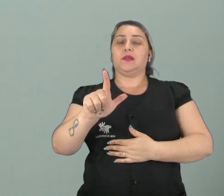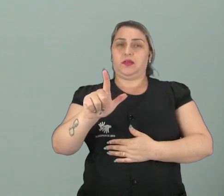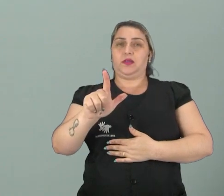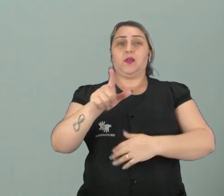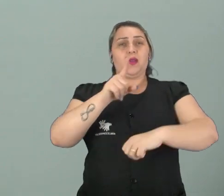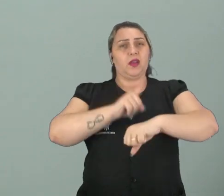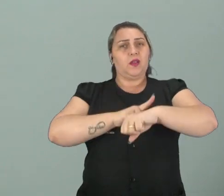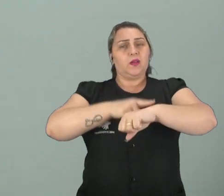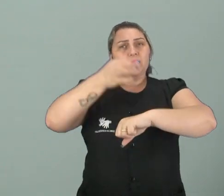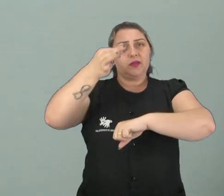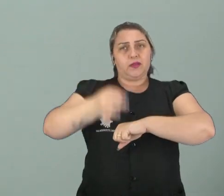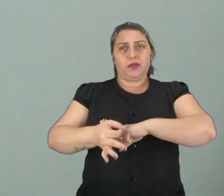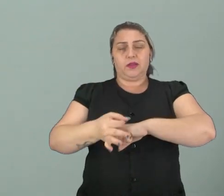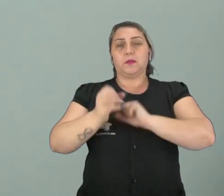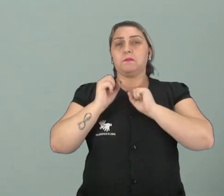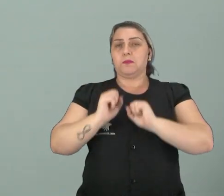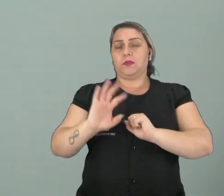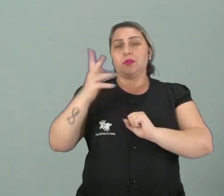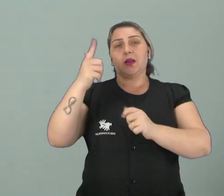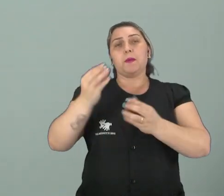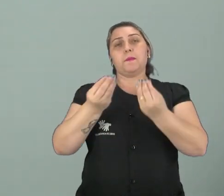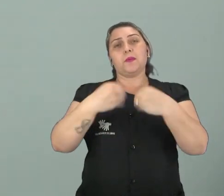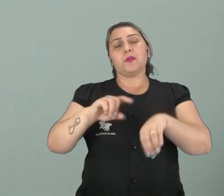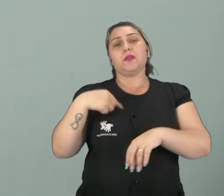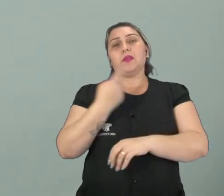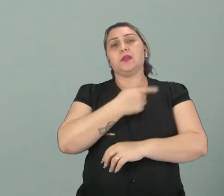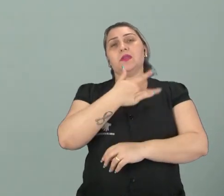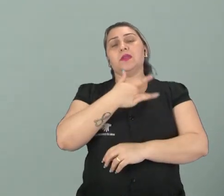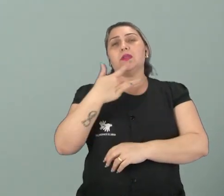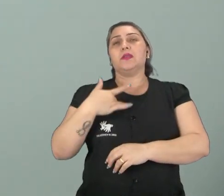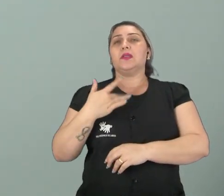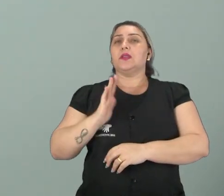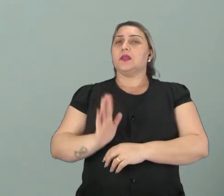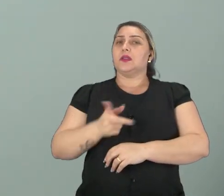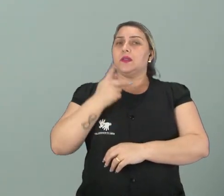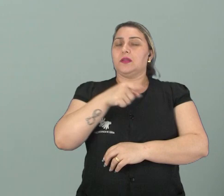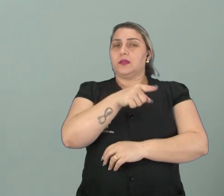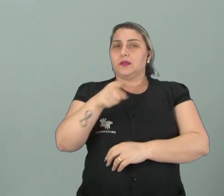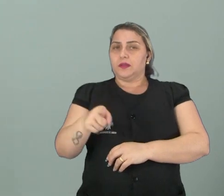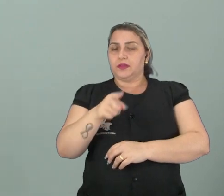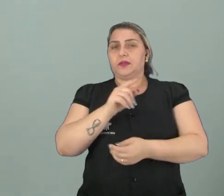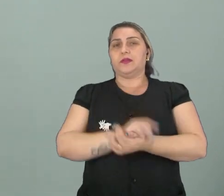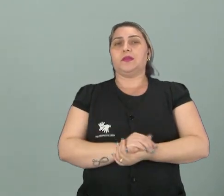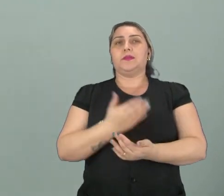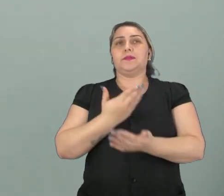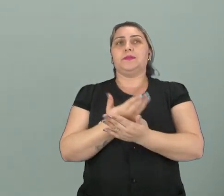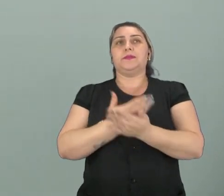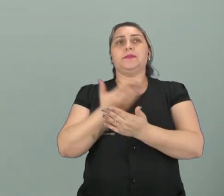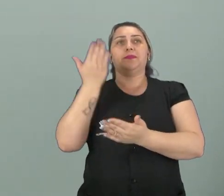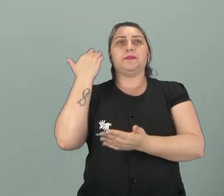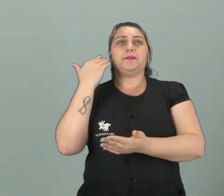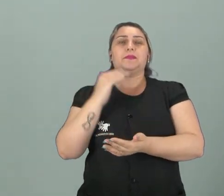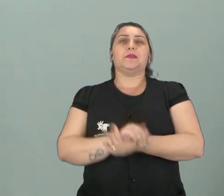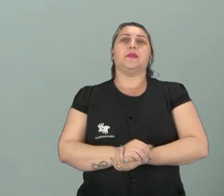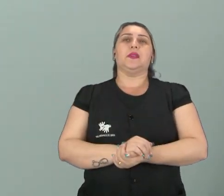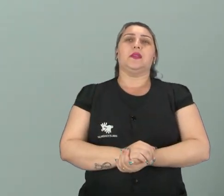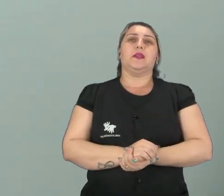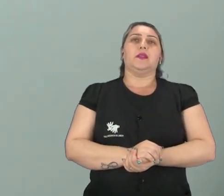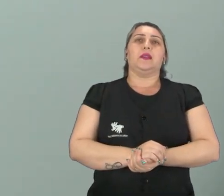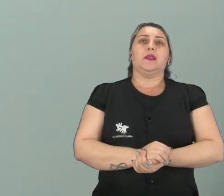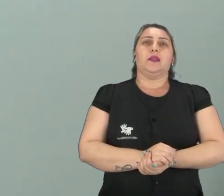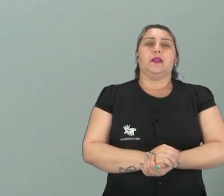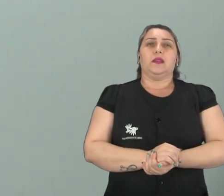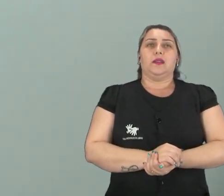um relógio certinho. Isso pode acabar prejudicando a nossa saúde, como eu já falei para vocês na lâmina anterior. E aí,